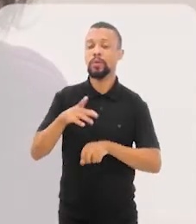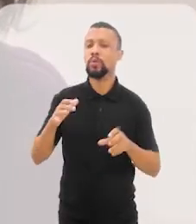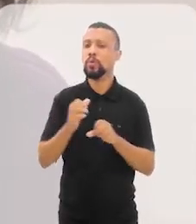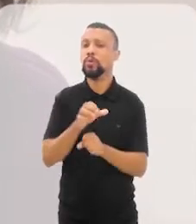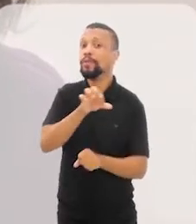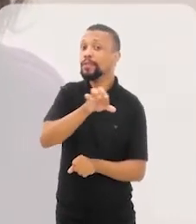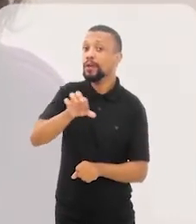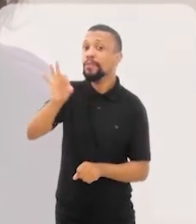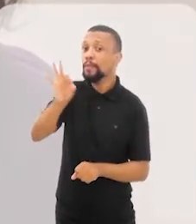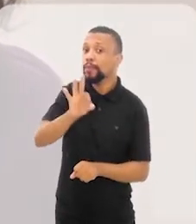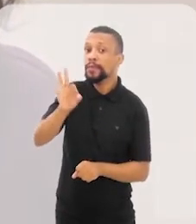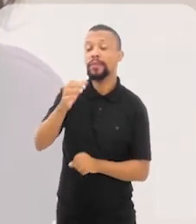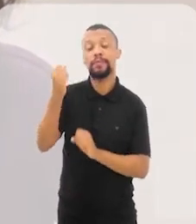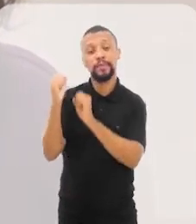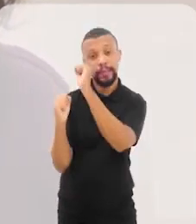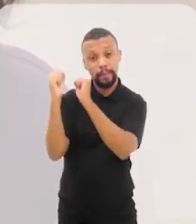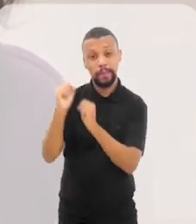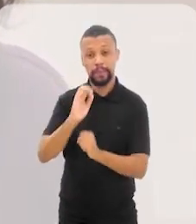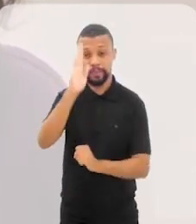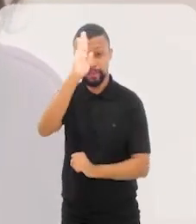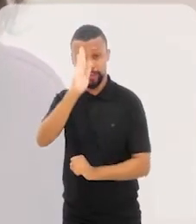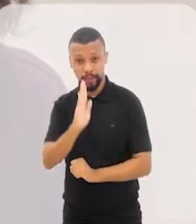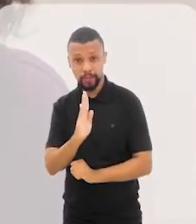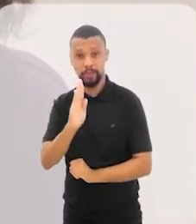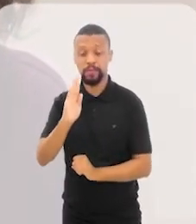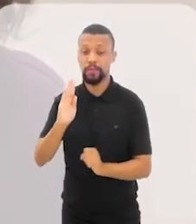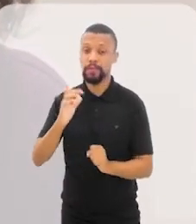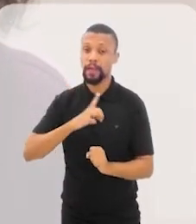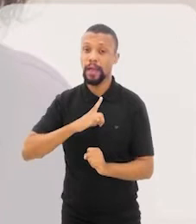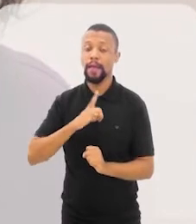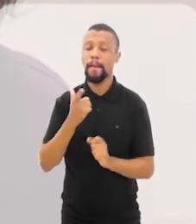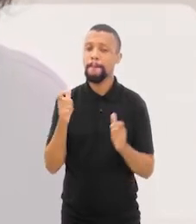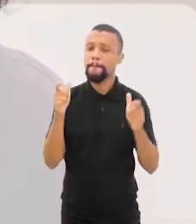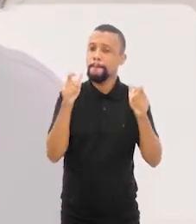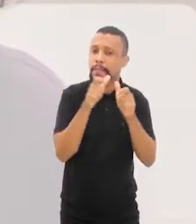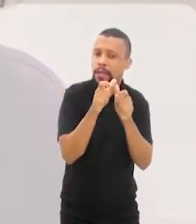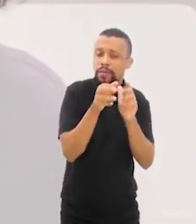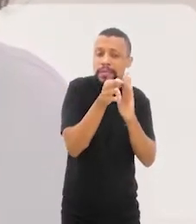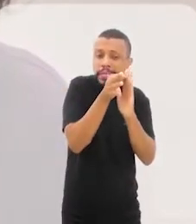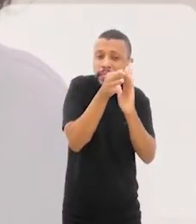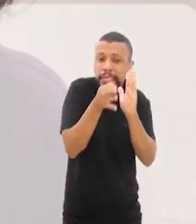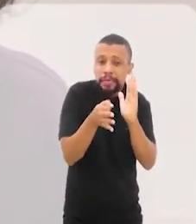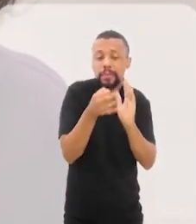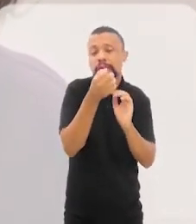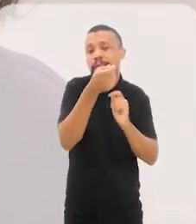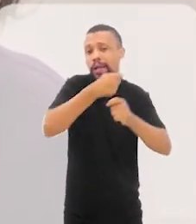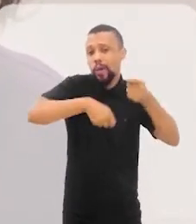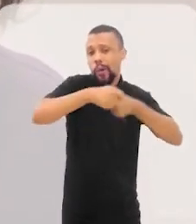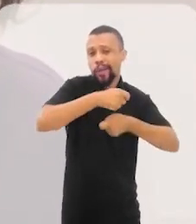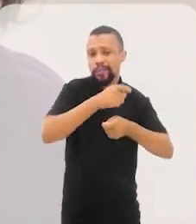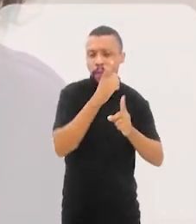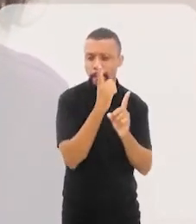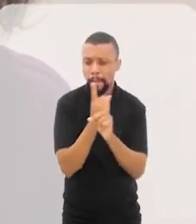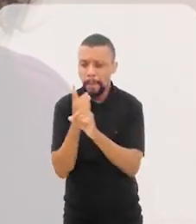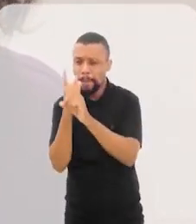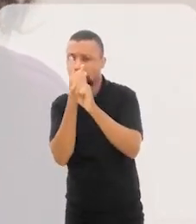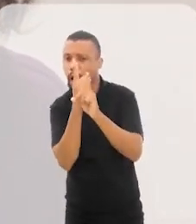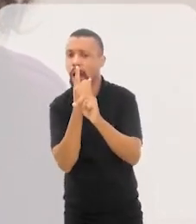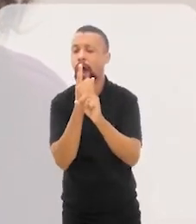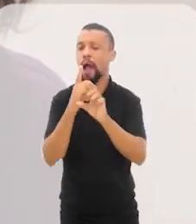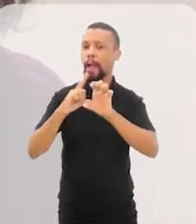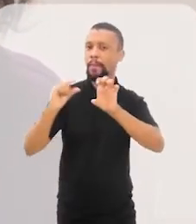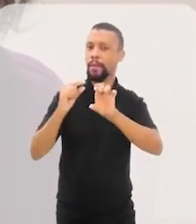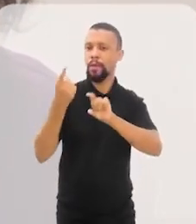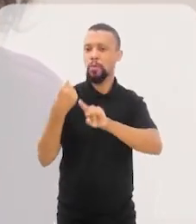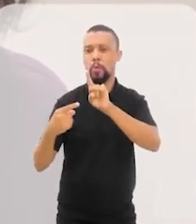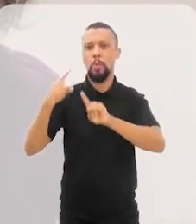país onde 99% das empresas brasileiras são formadas por micro e pequenos negócios, identificar os empreendimentos que transformam a